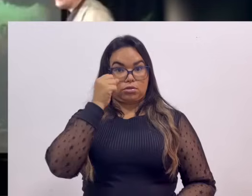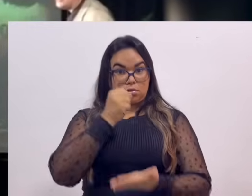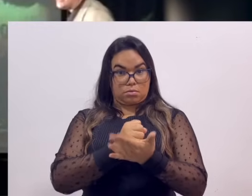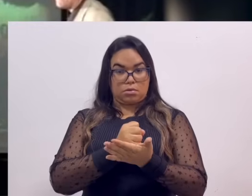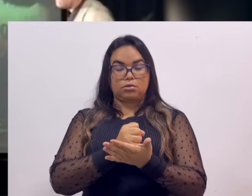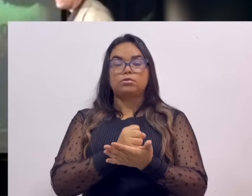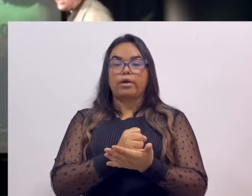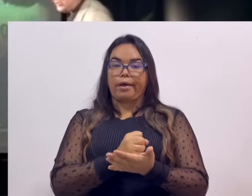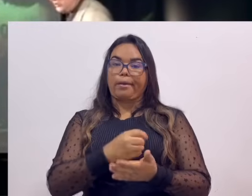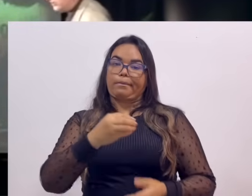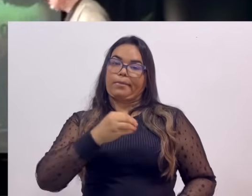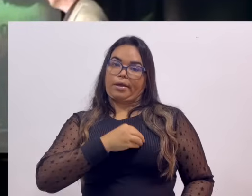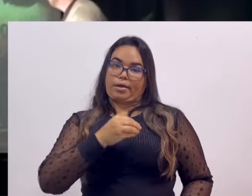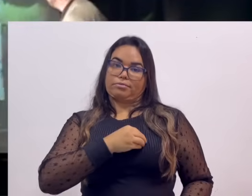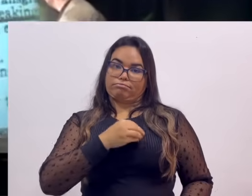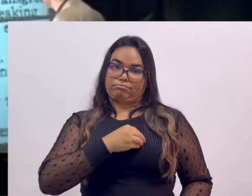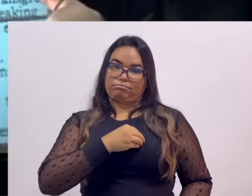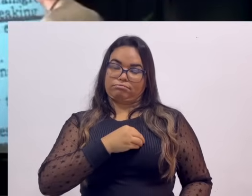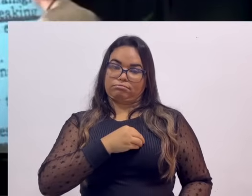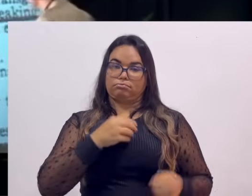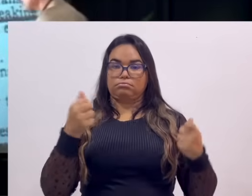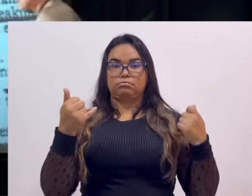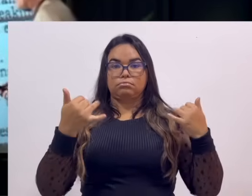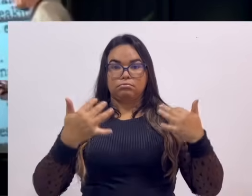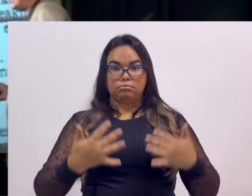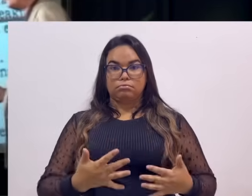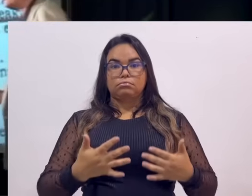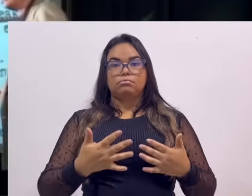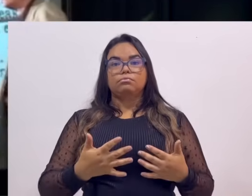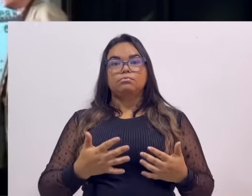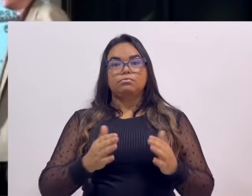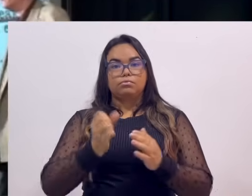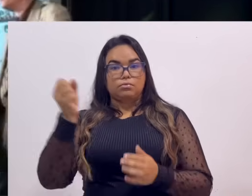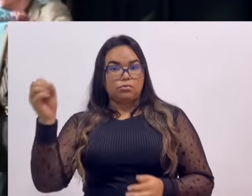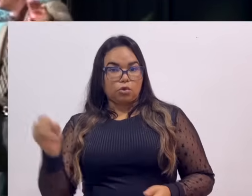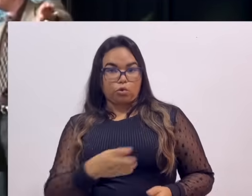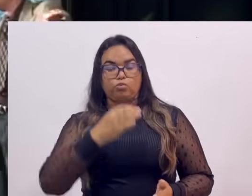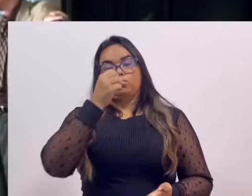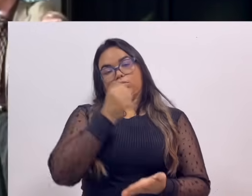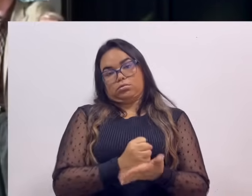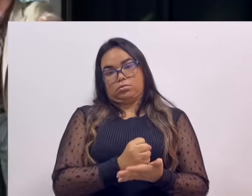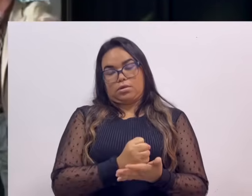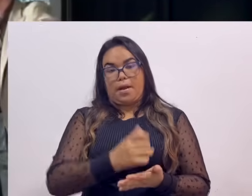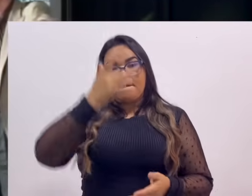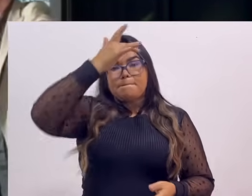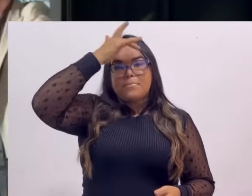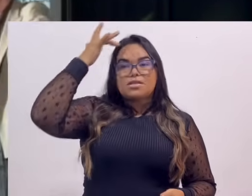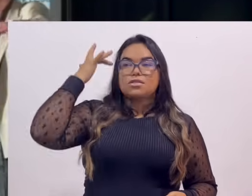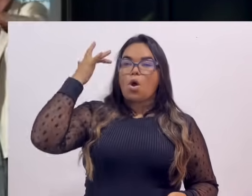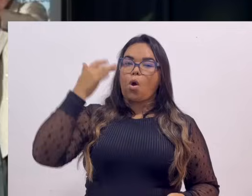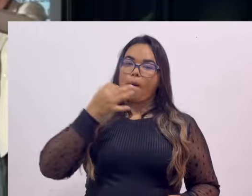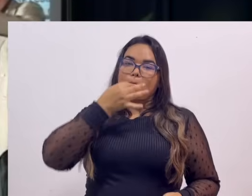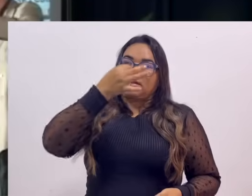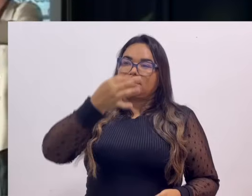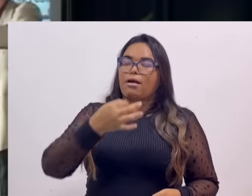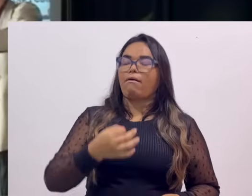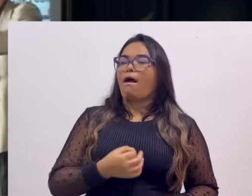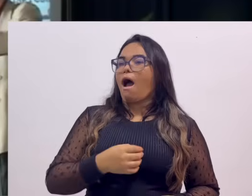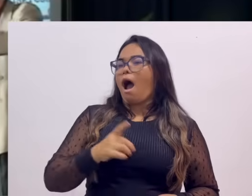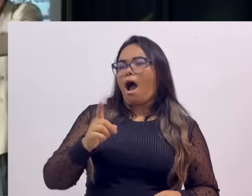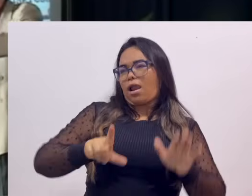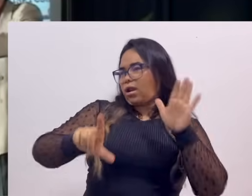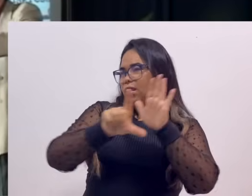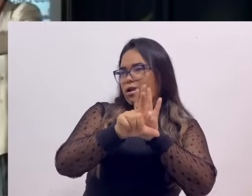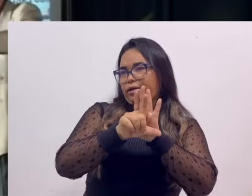então estou pecando. É isso que o Novo Testamento diz. As pessoas gostam de dizer, mas a lei era para o Antigo